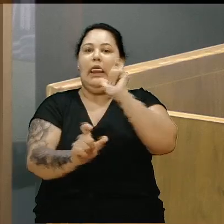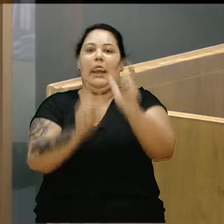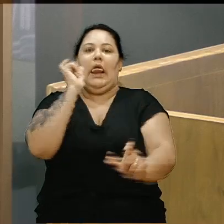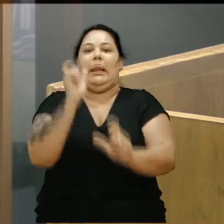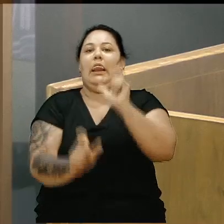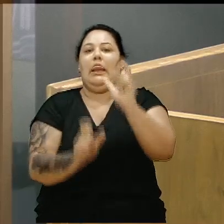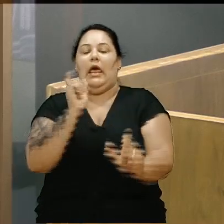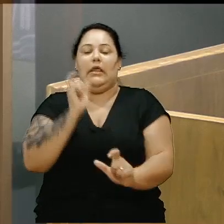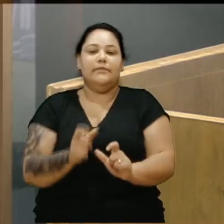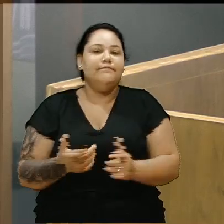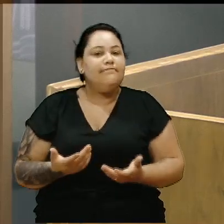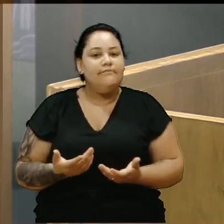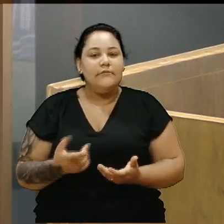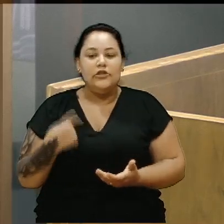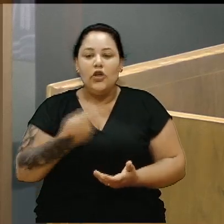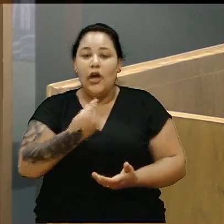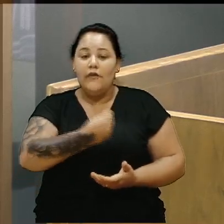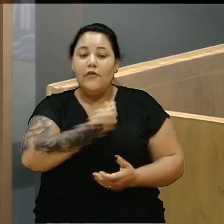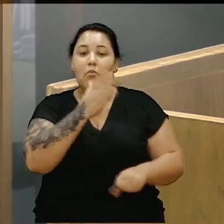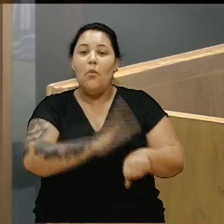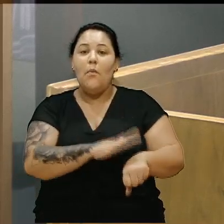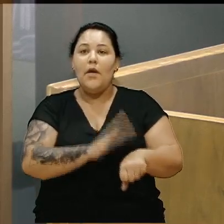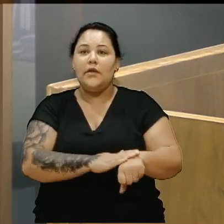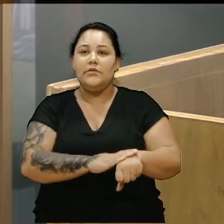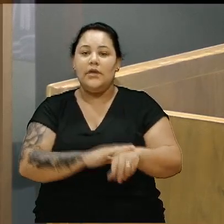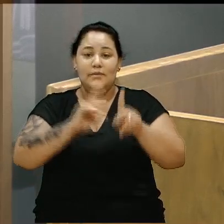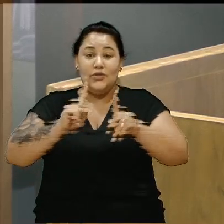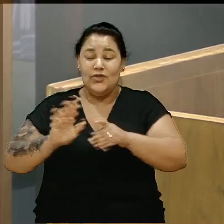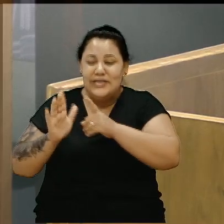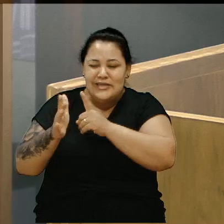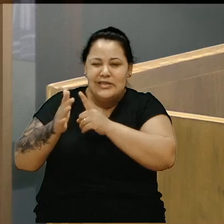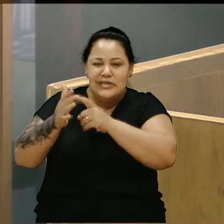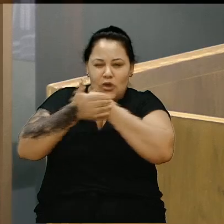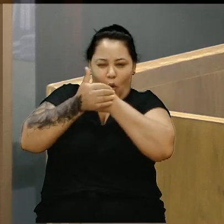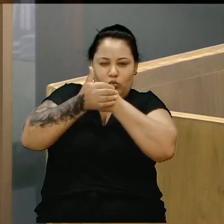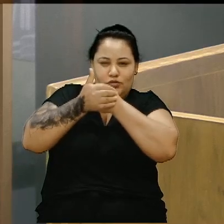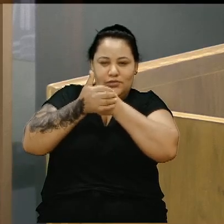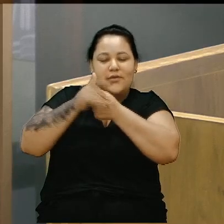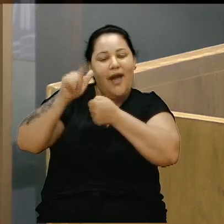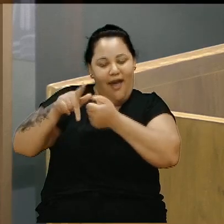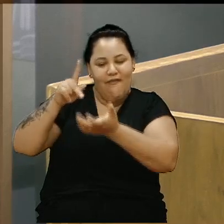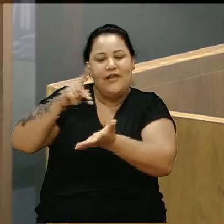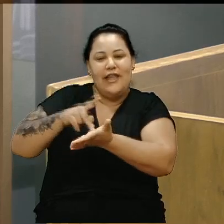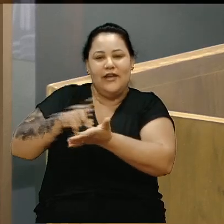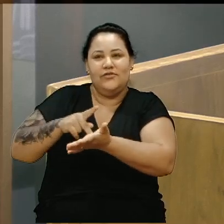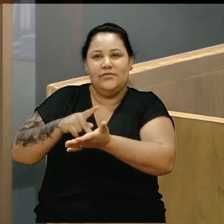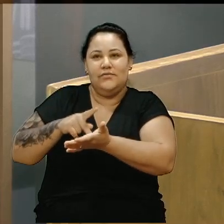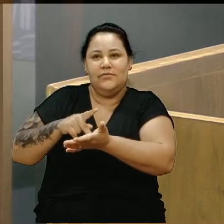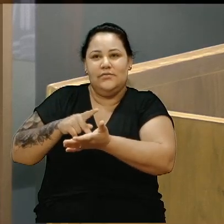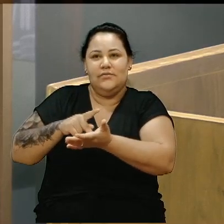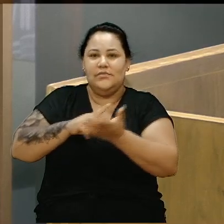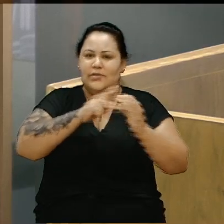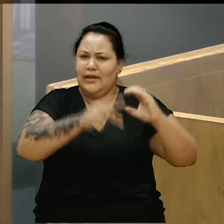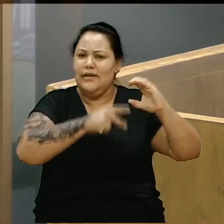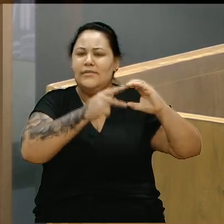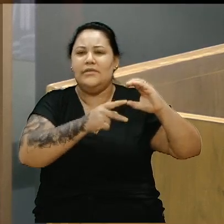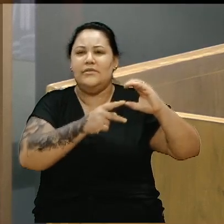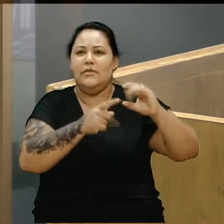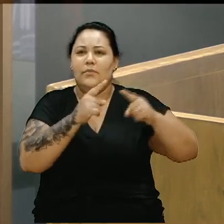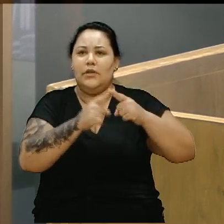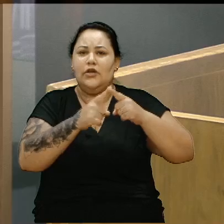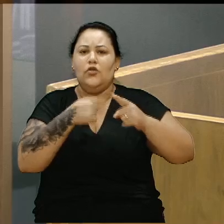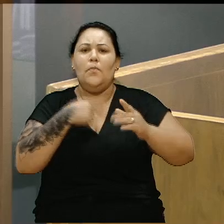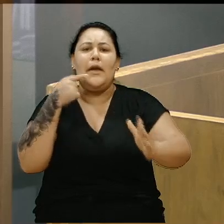num momento em que as pessoas se escondem, infelizmente, essa é uma dura verdade, através da câmera. Quando tu